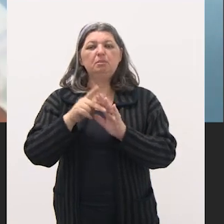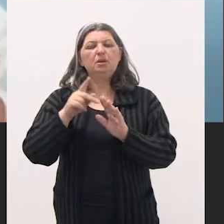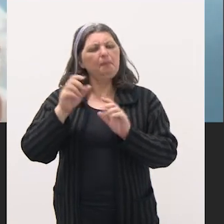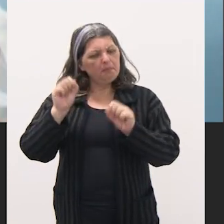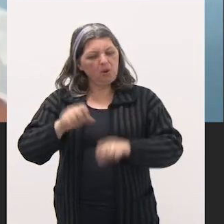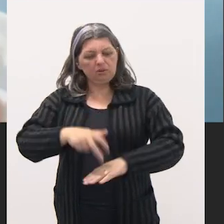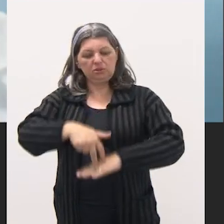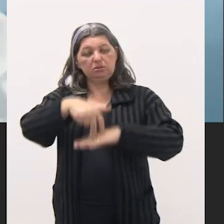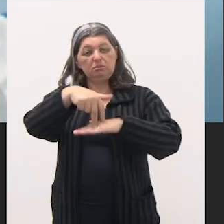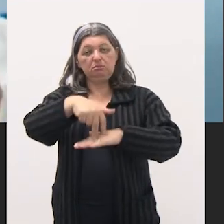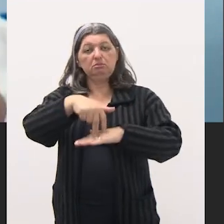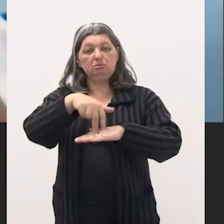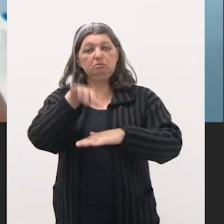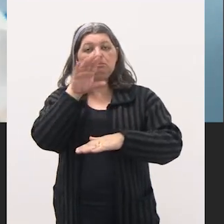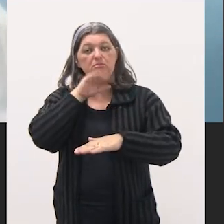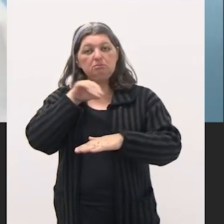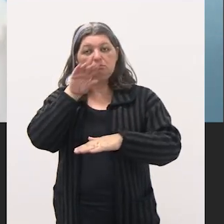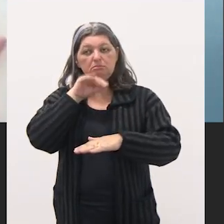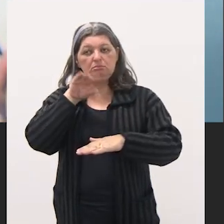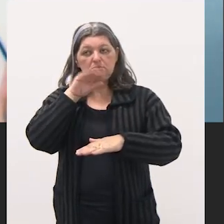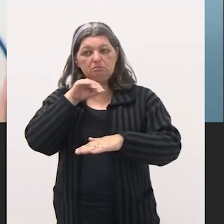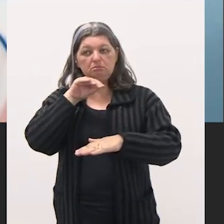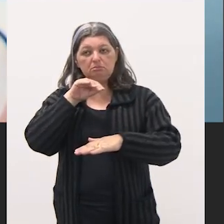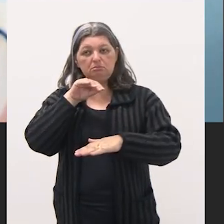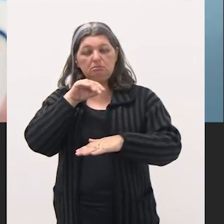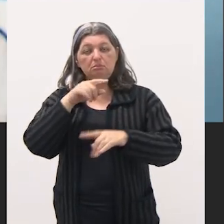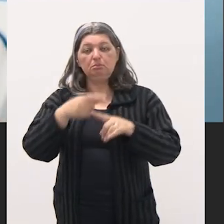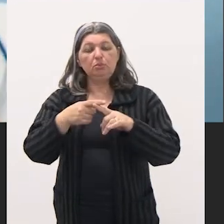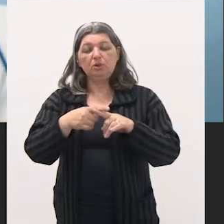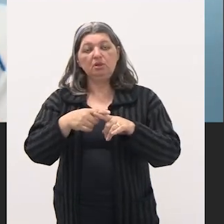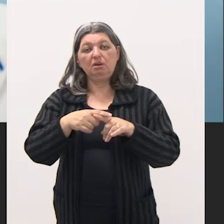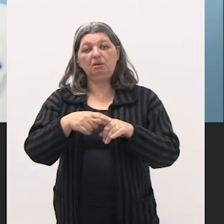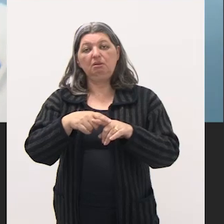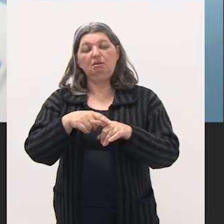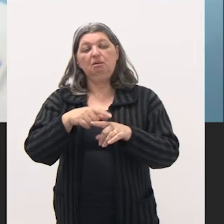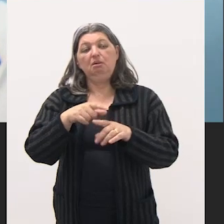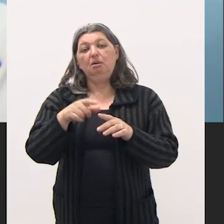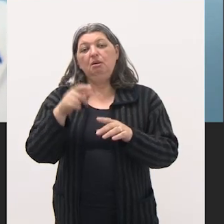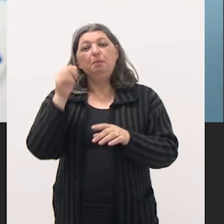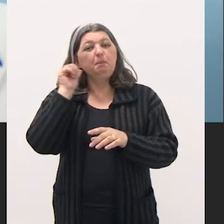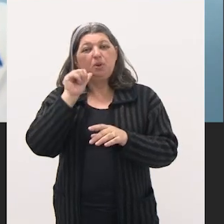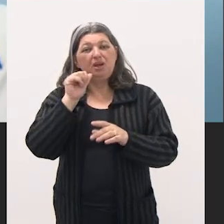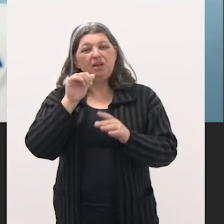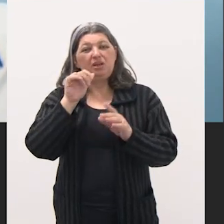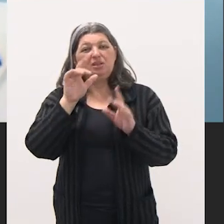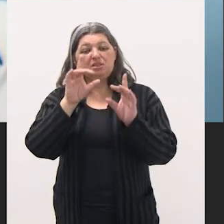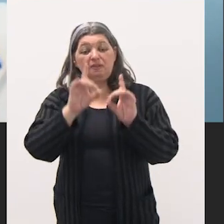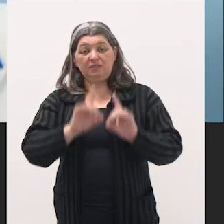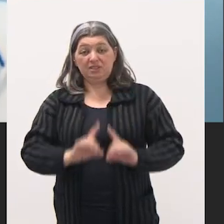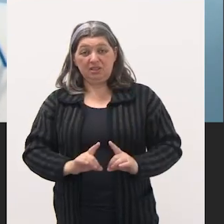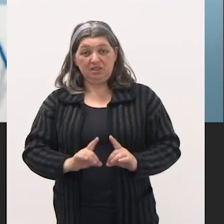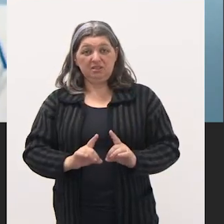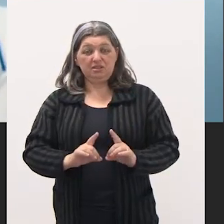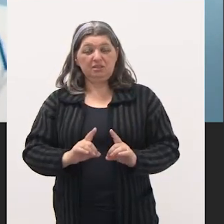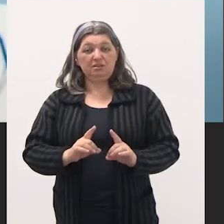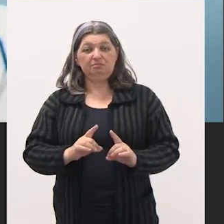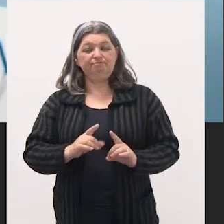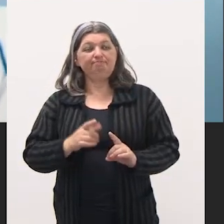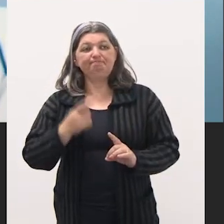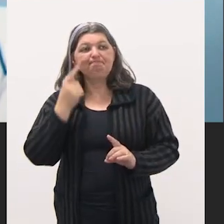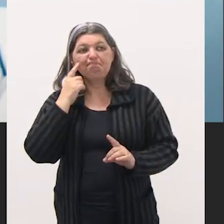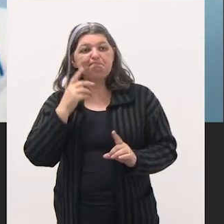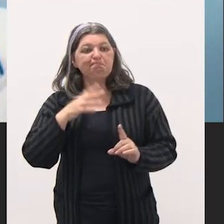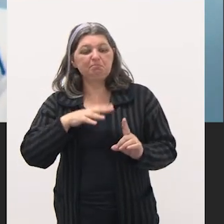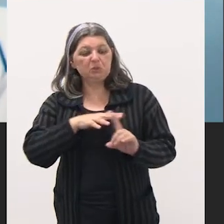falas, falando que são mulheres invisíveis. Mas essas mulheres, elas podem passar de